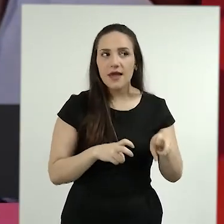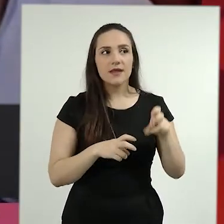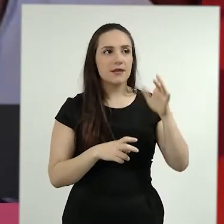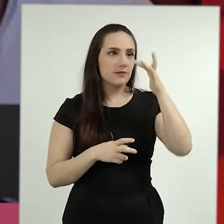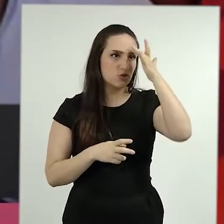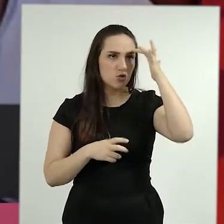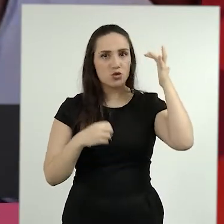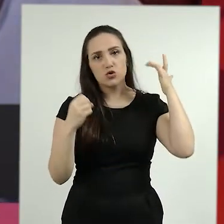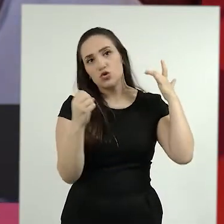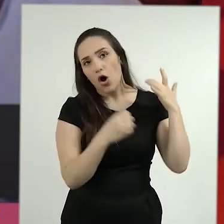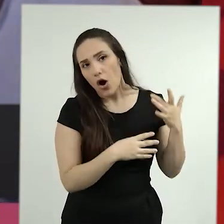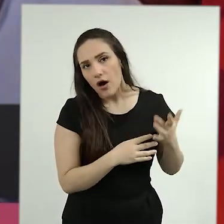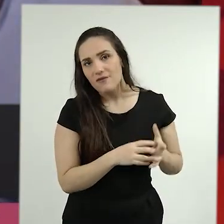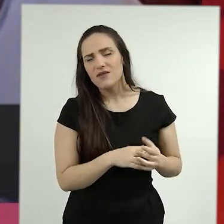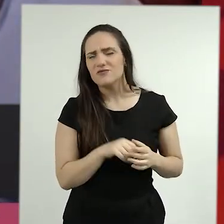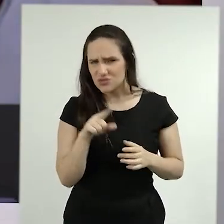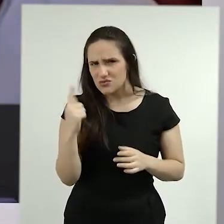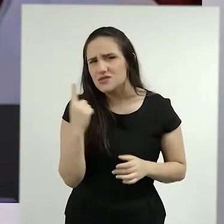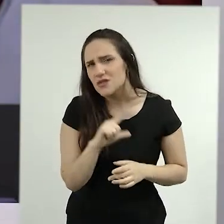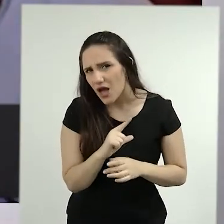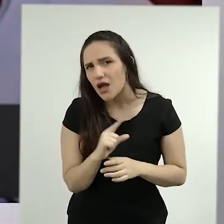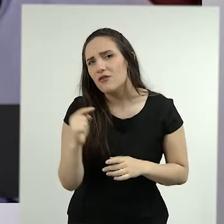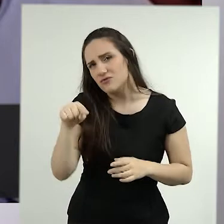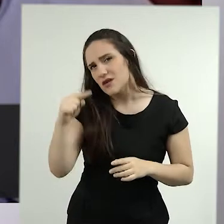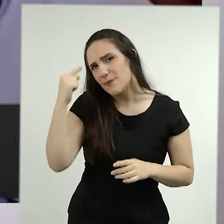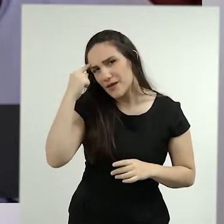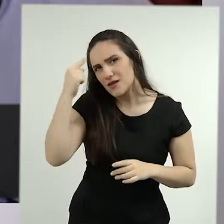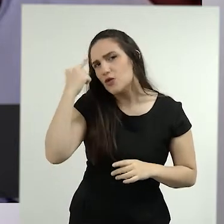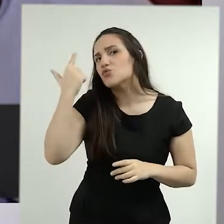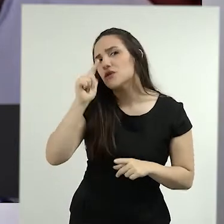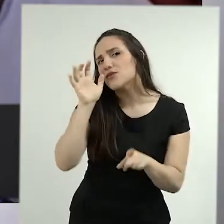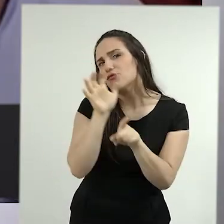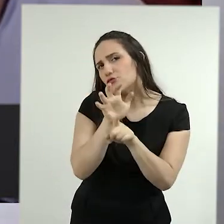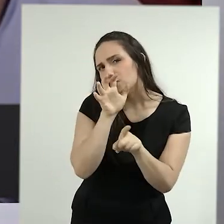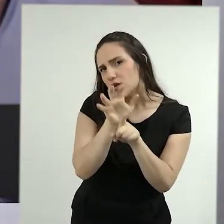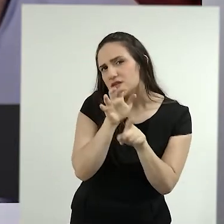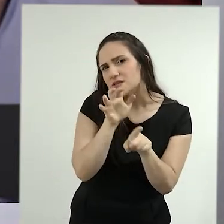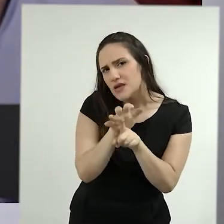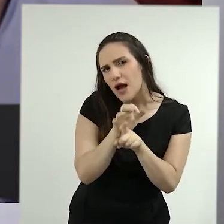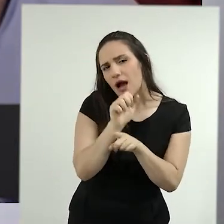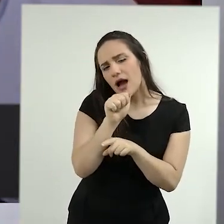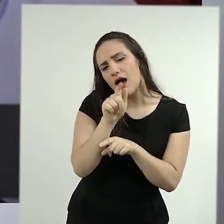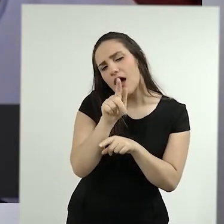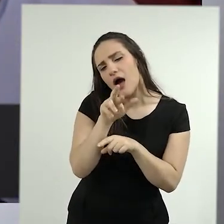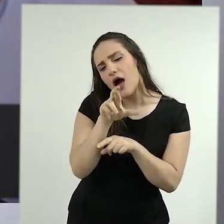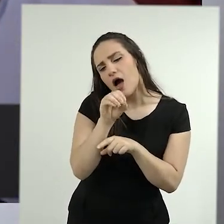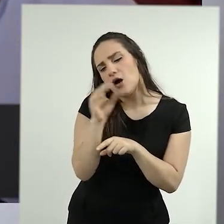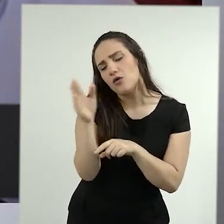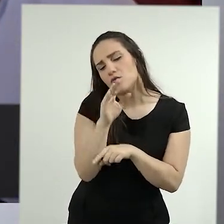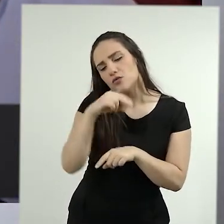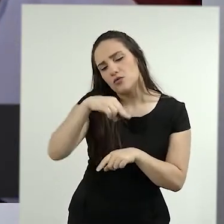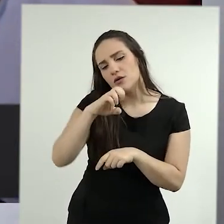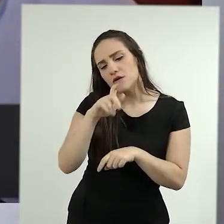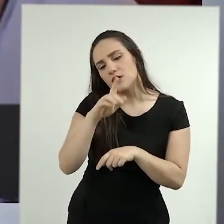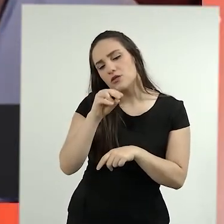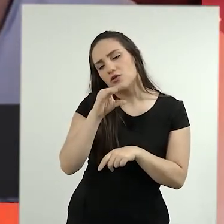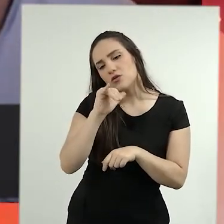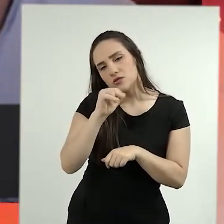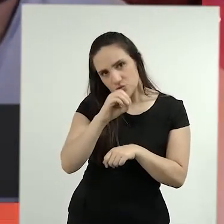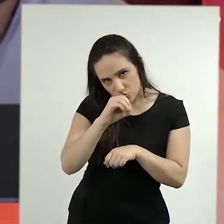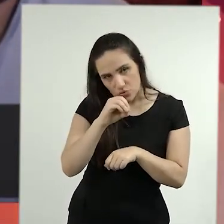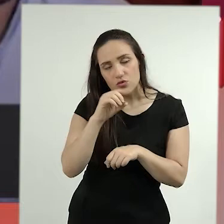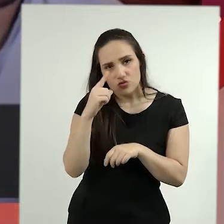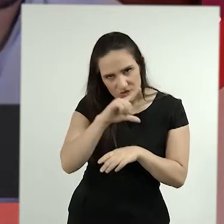fazendeiros, de repente essas novas gerações de pessoas que vão atuar nesse segmento do agronegócio já vão estar